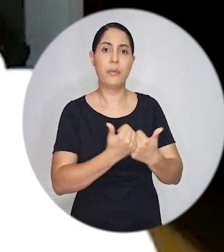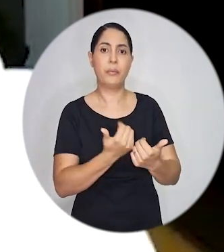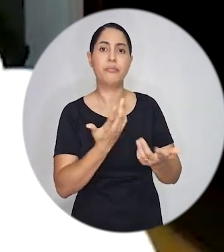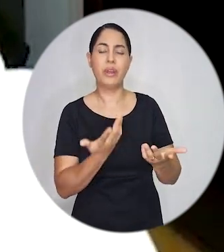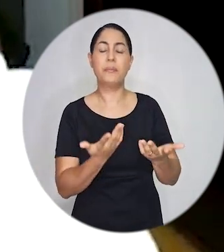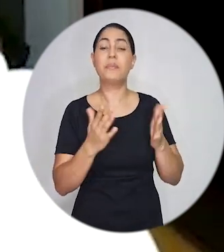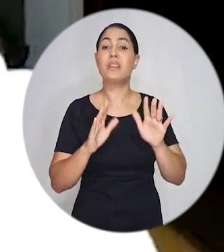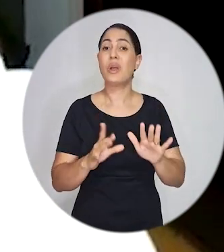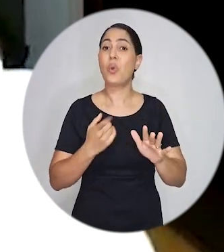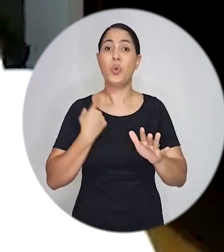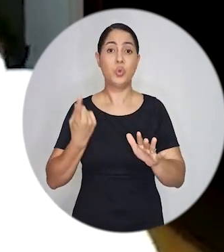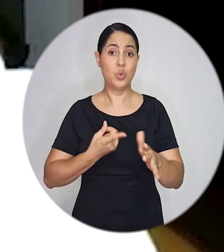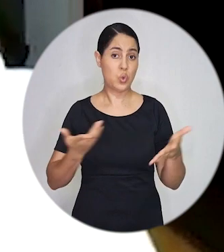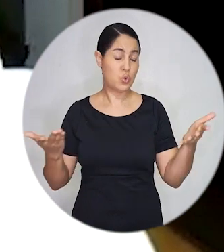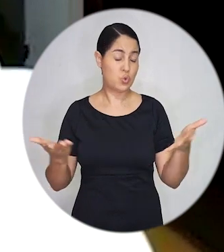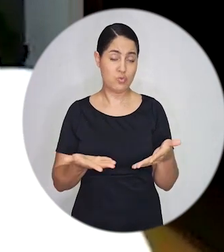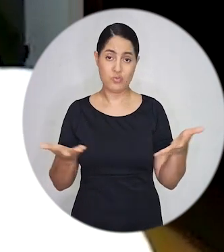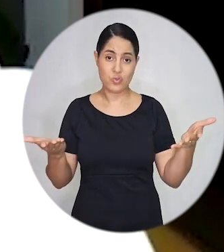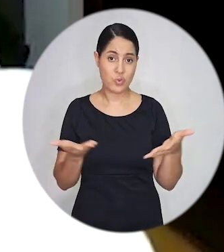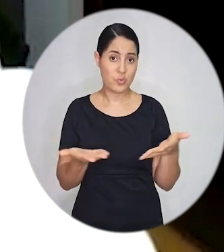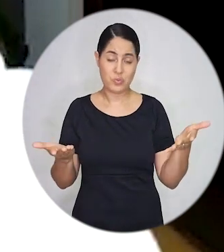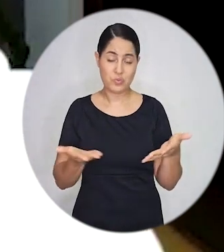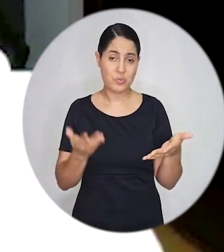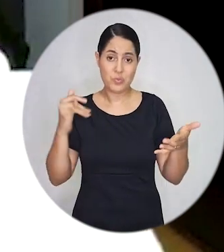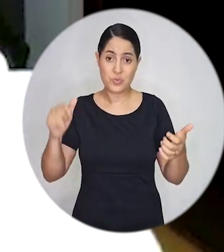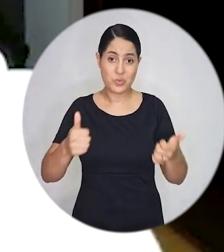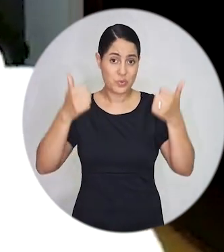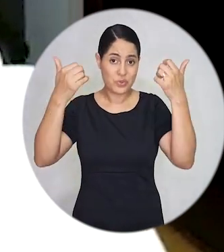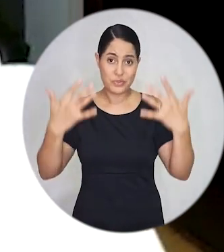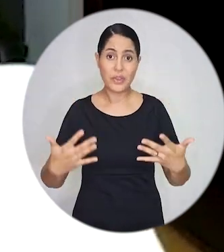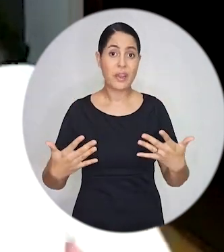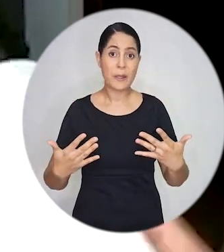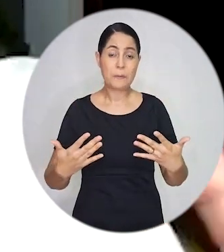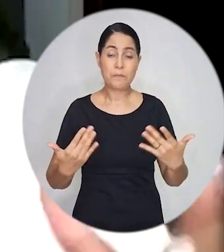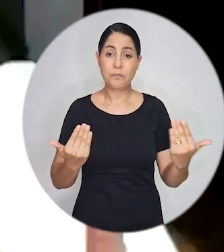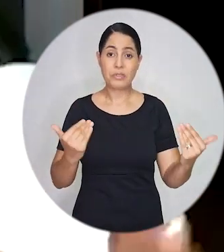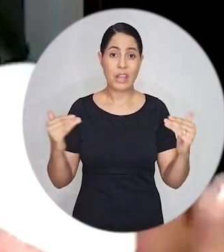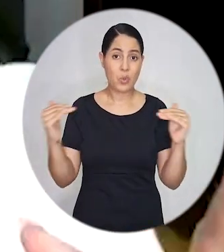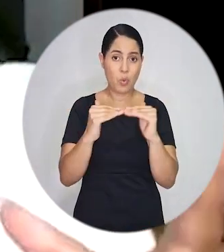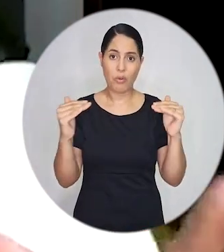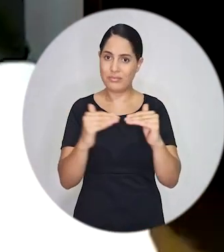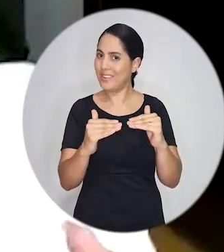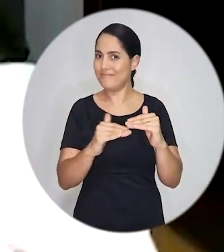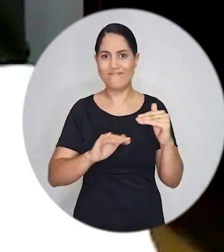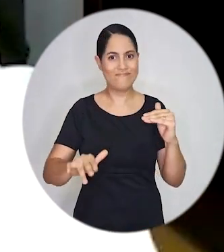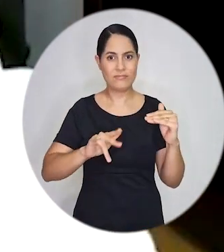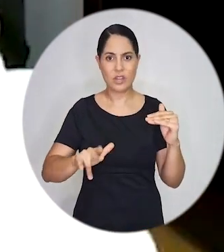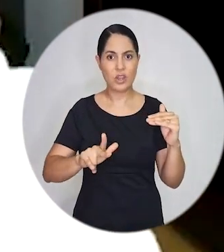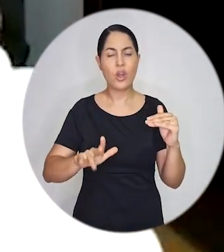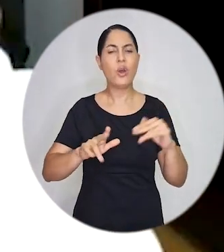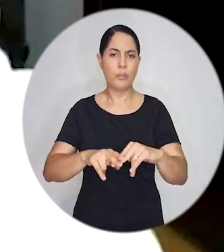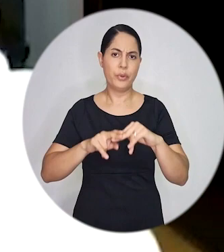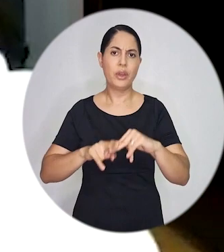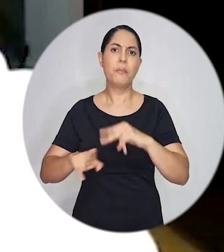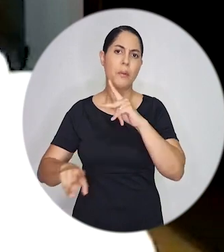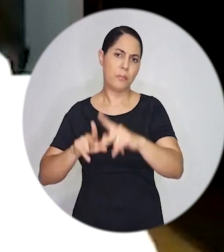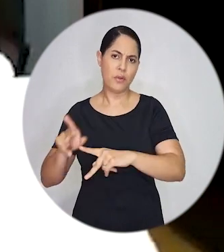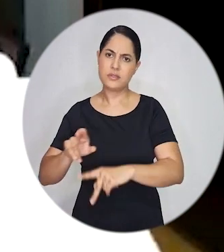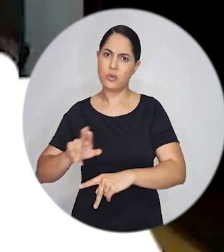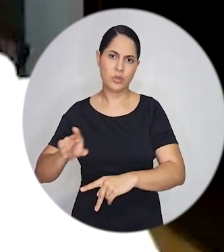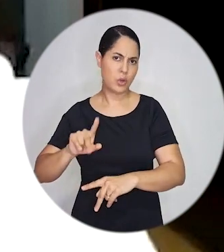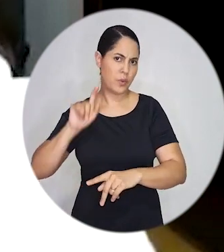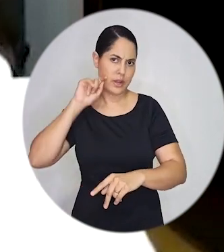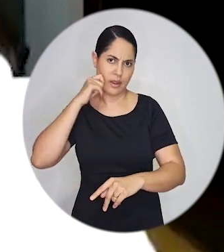que nós temos justificadamente a condição igual em relação